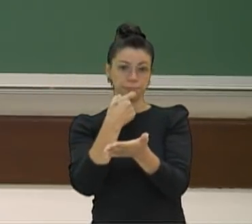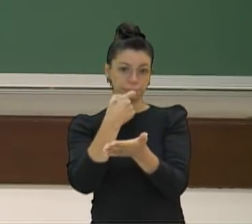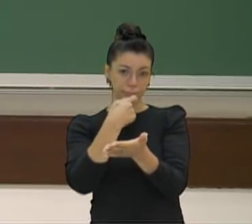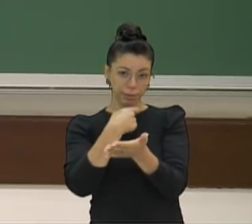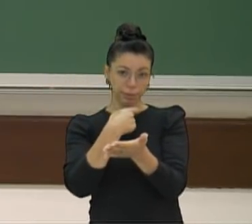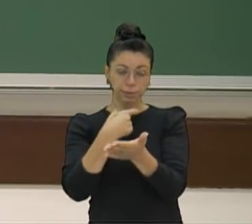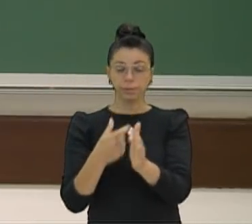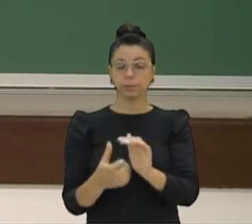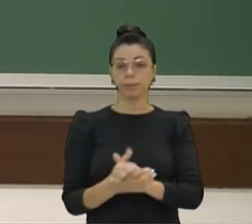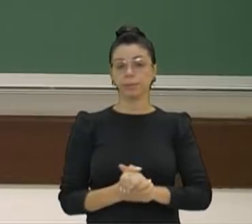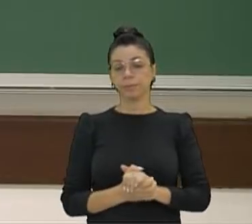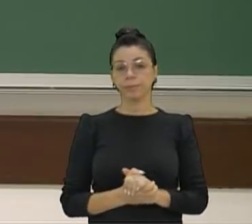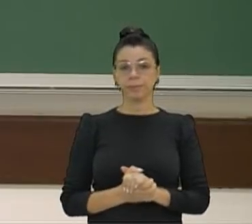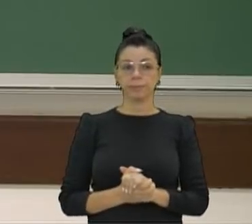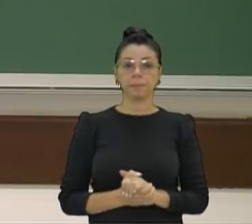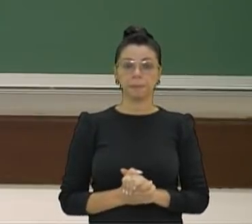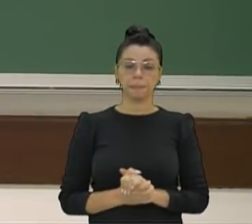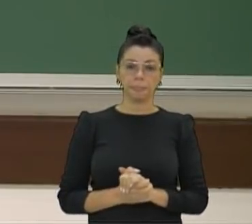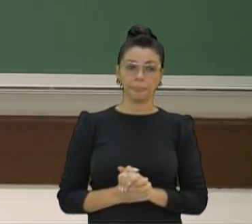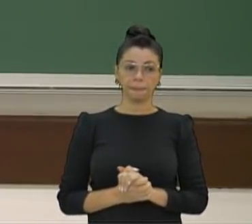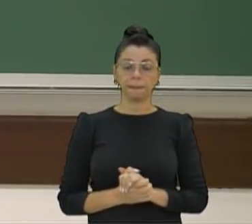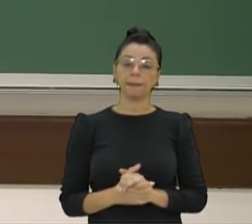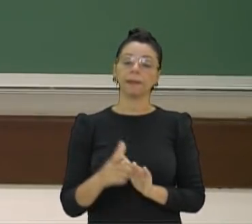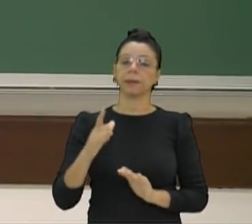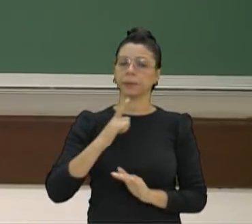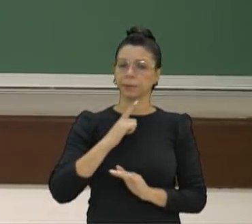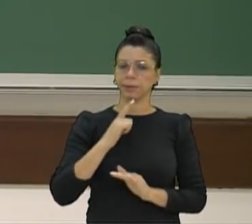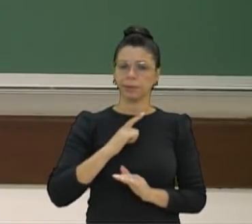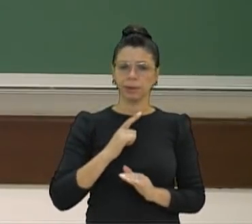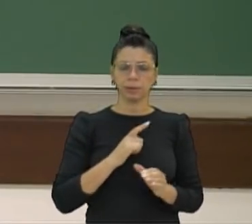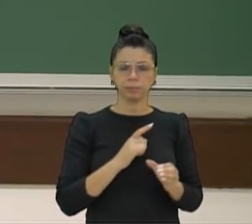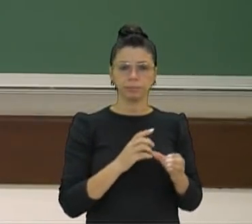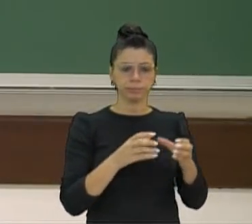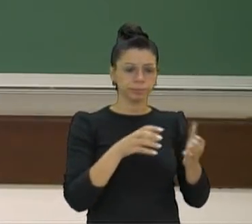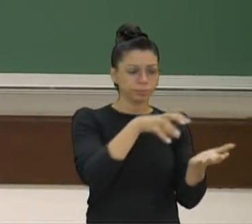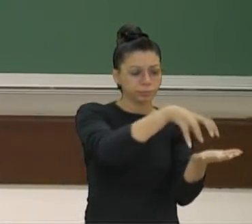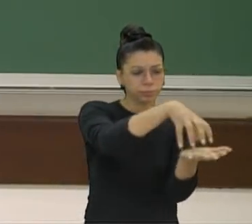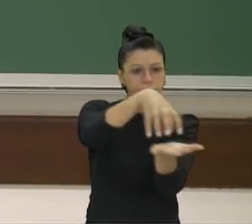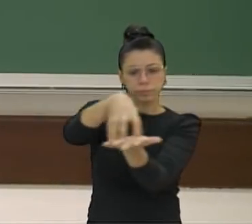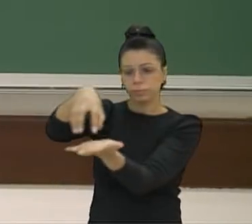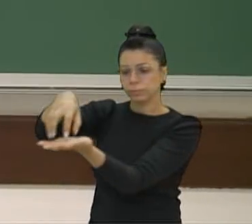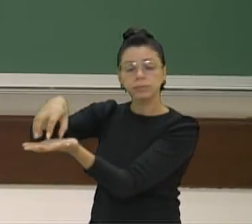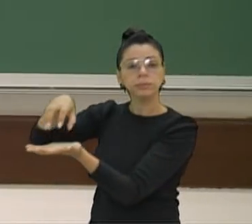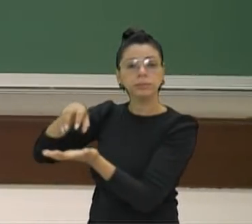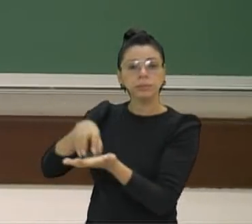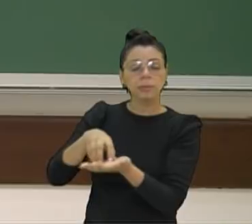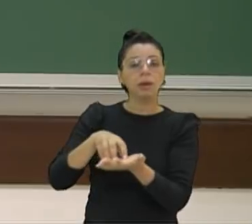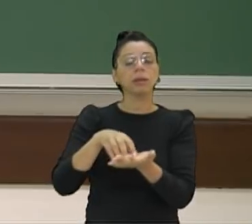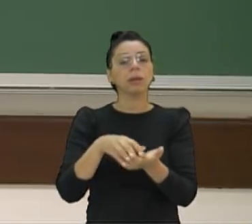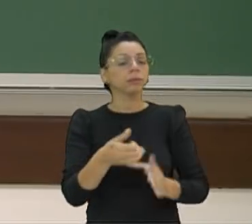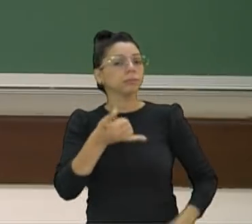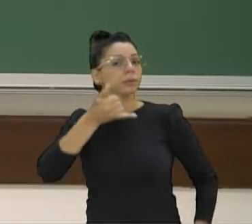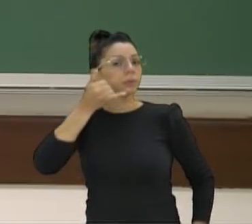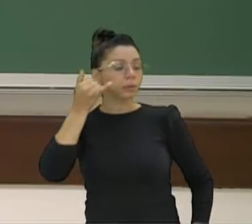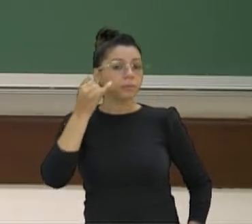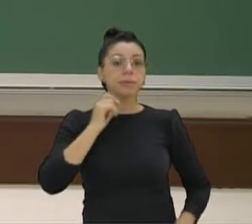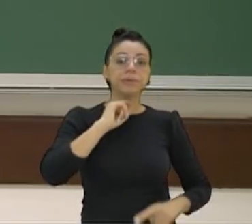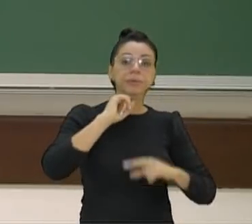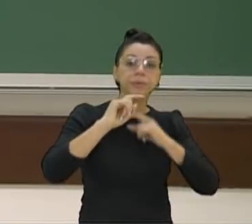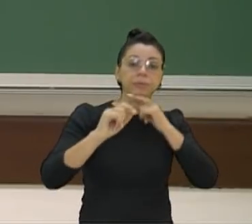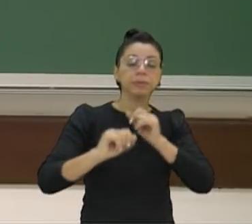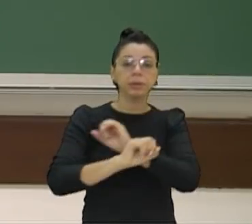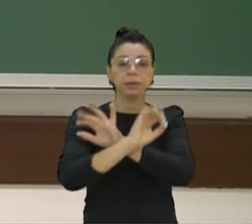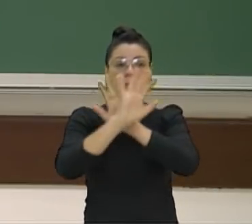certo? É bem importante. Então, há várias centrais de atendimento no nosso estado que tiram dúvidas, tá? Disponíveis aí